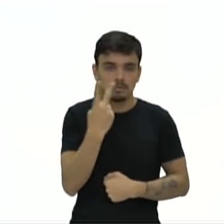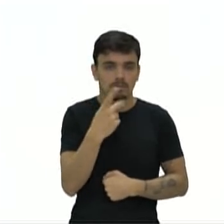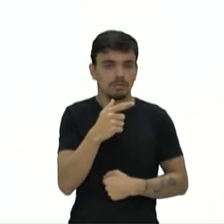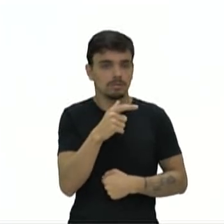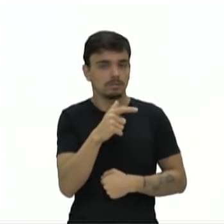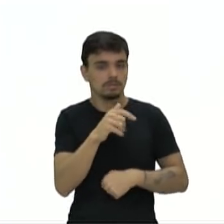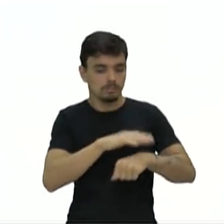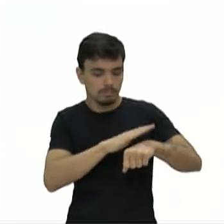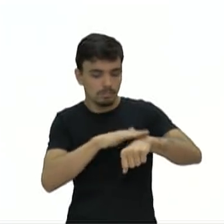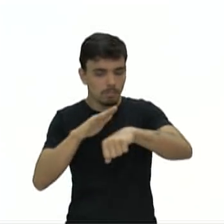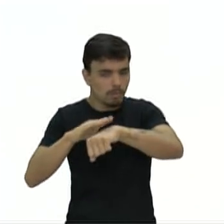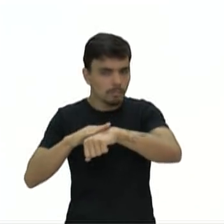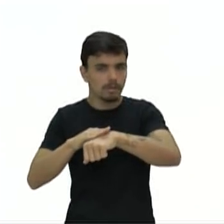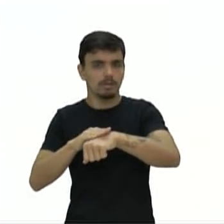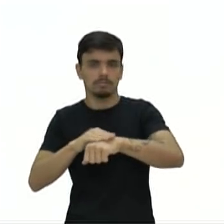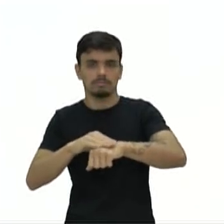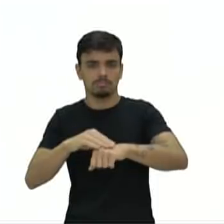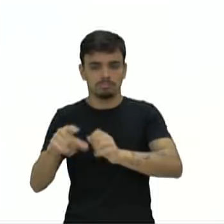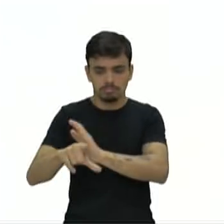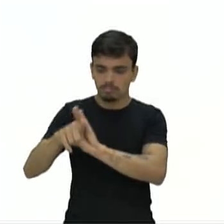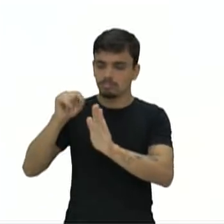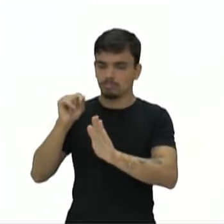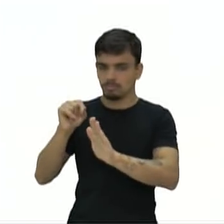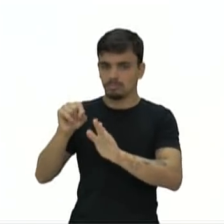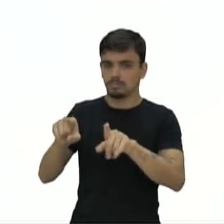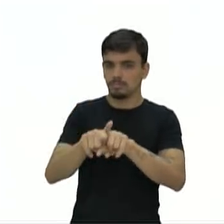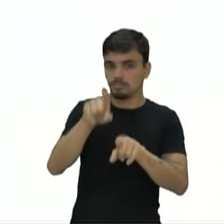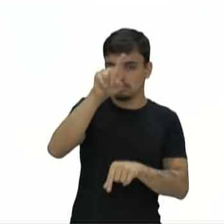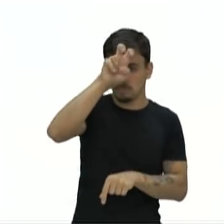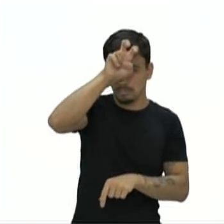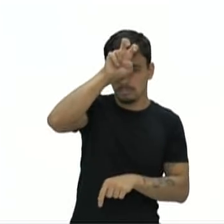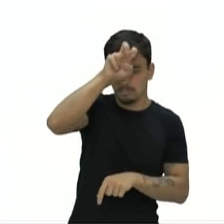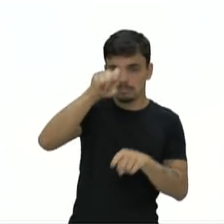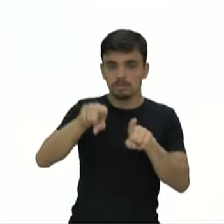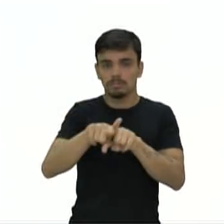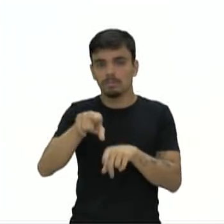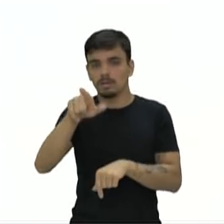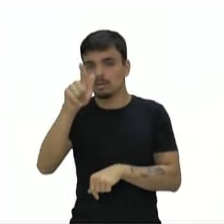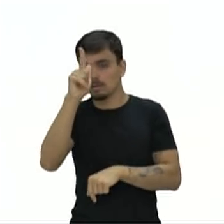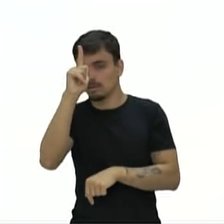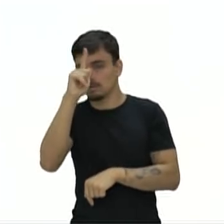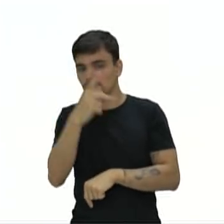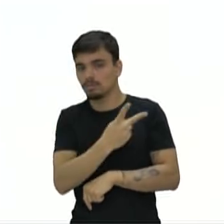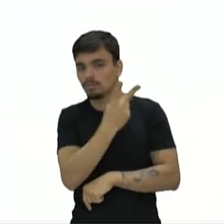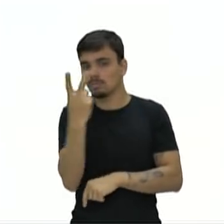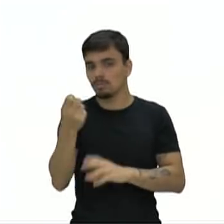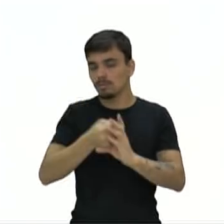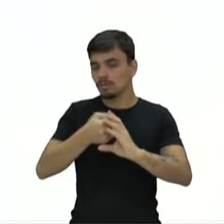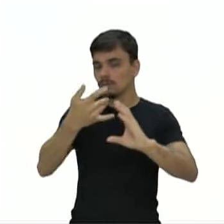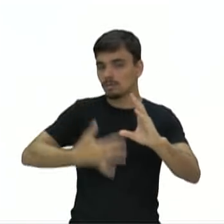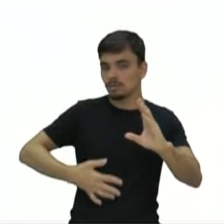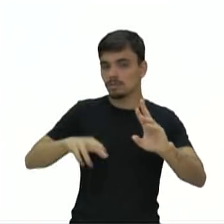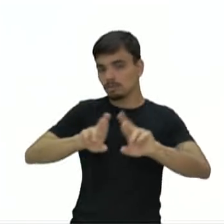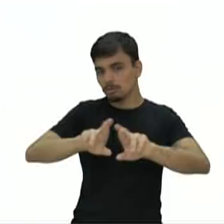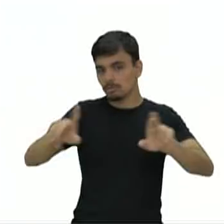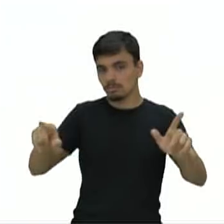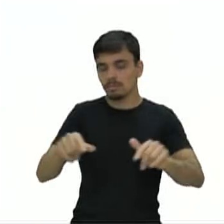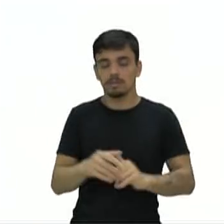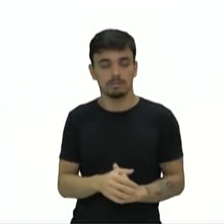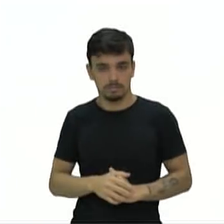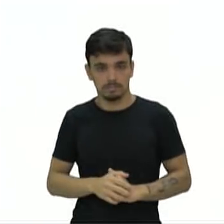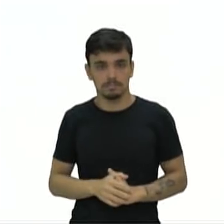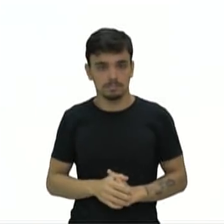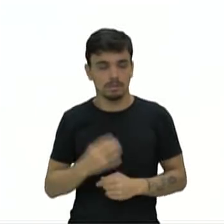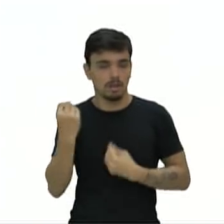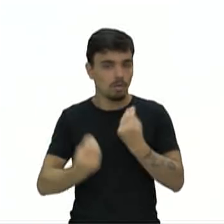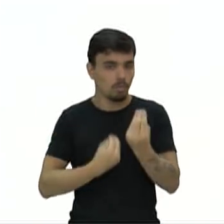momentos, né, da antiguidade, o Egito e a Grécia, vendo inclusive duas características muito diferentes de forma